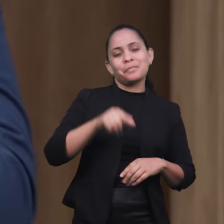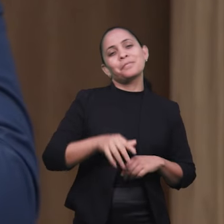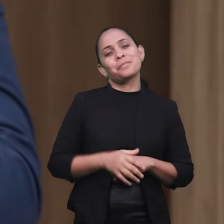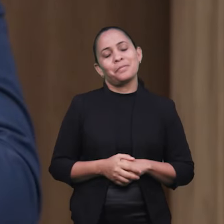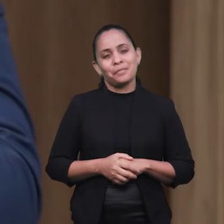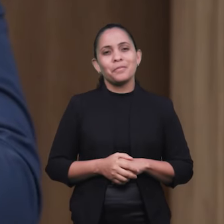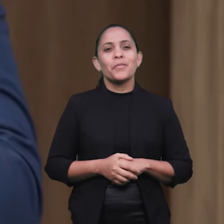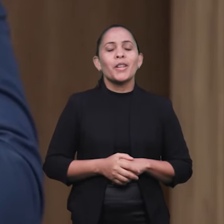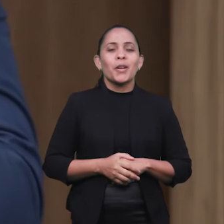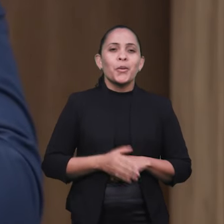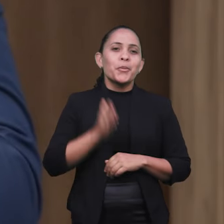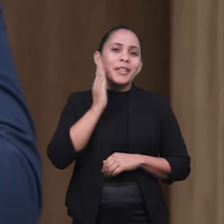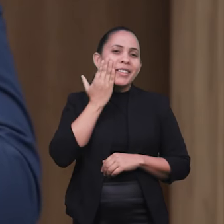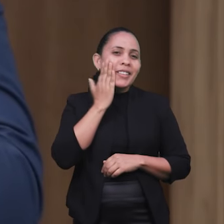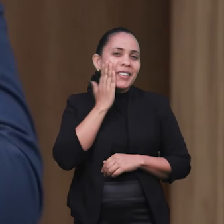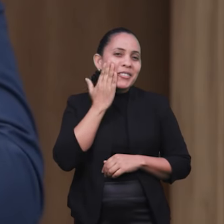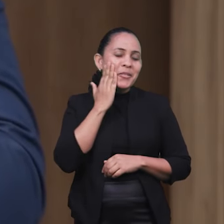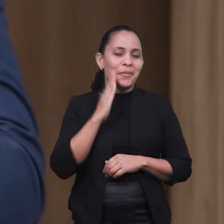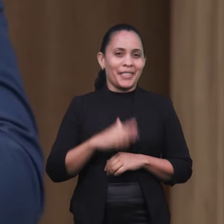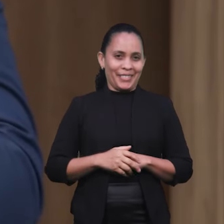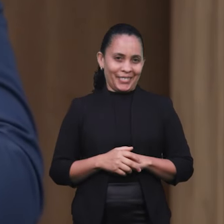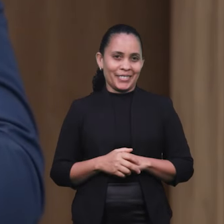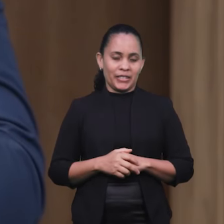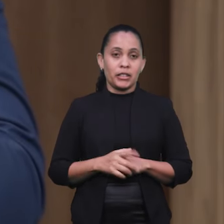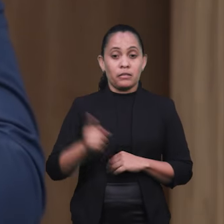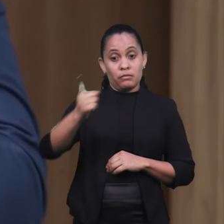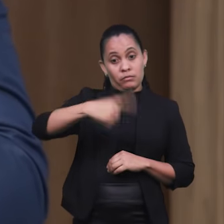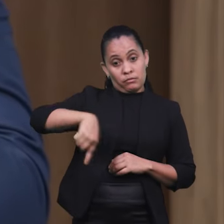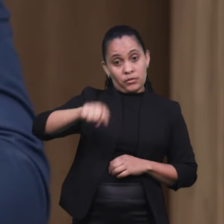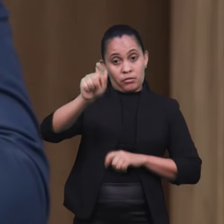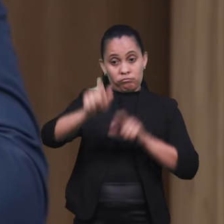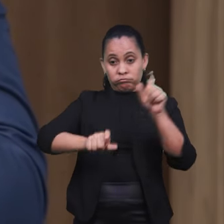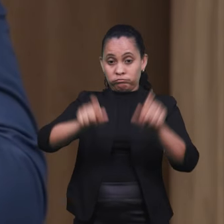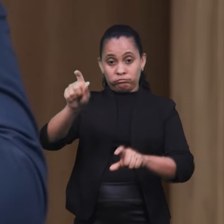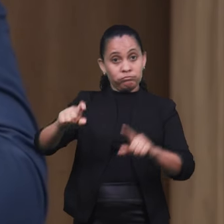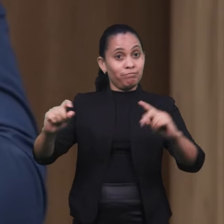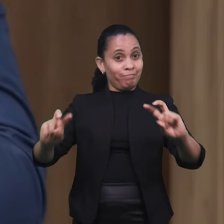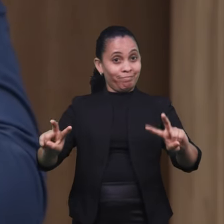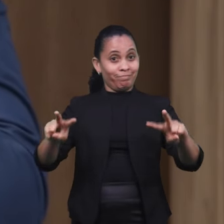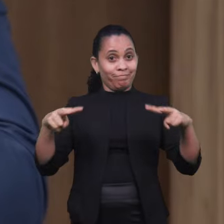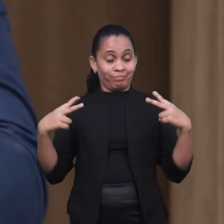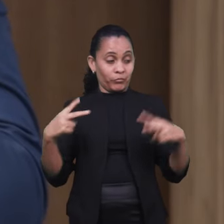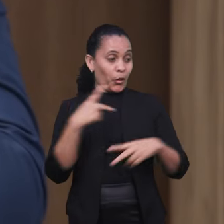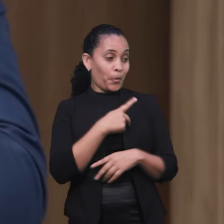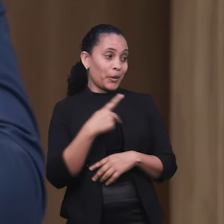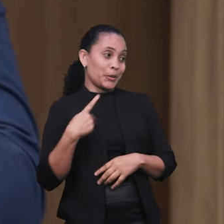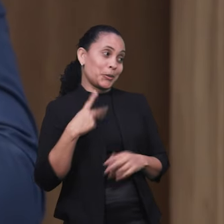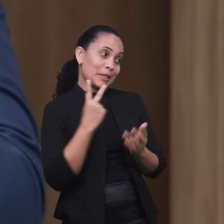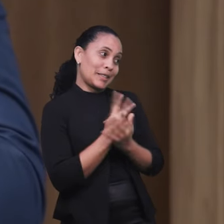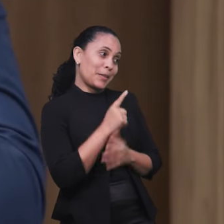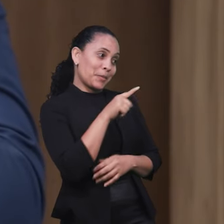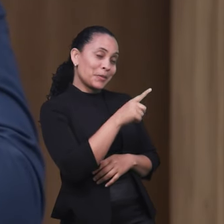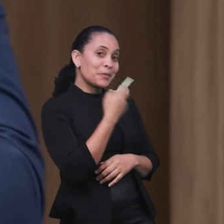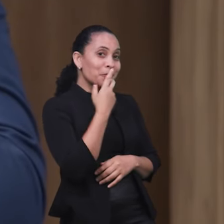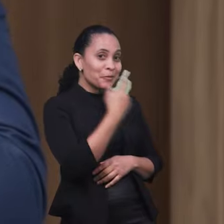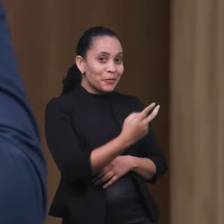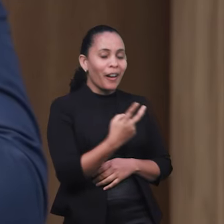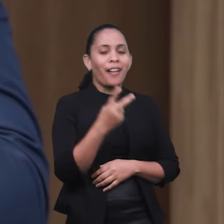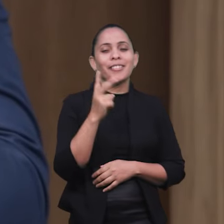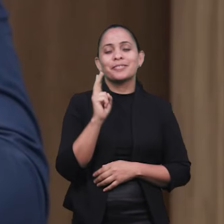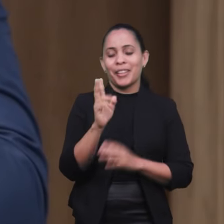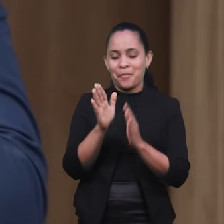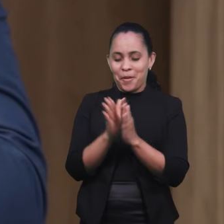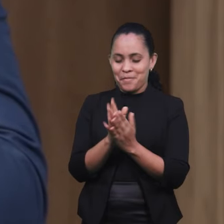irmãos parte do conhecimento para que os próprios irmãos nos acompanhem, como o pastor Lourenço sempre coloca,